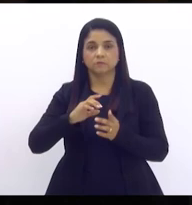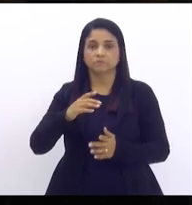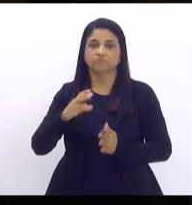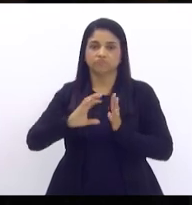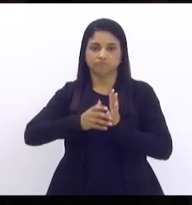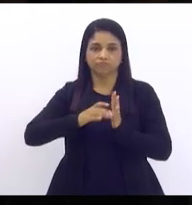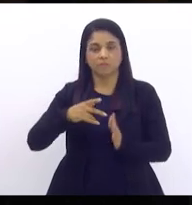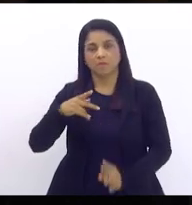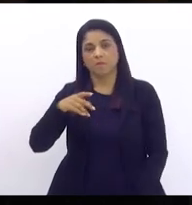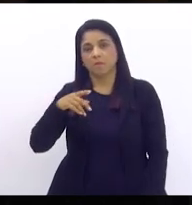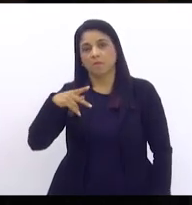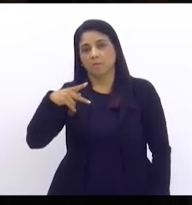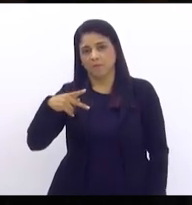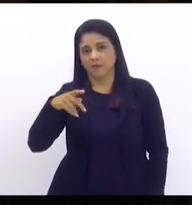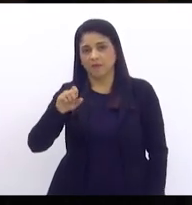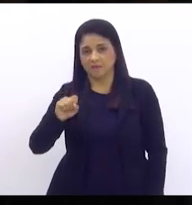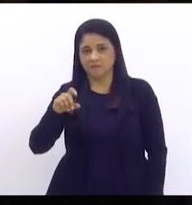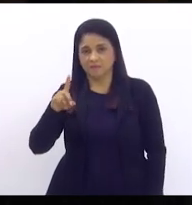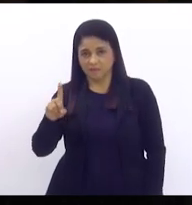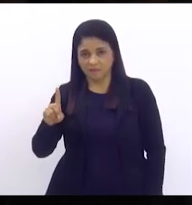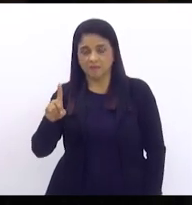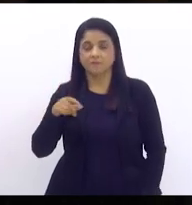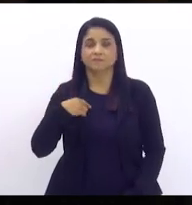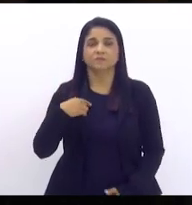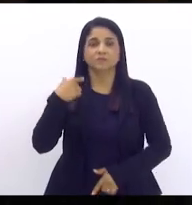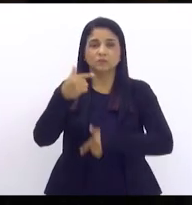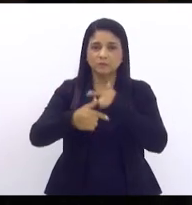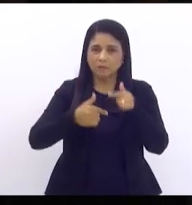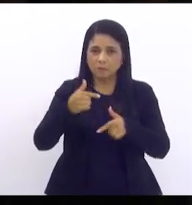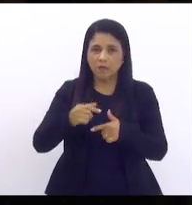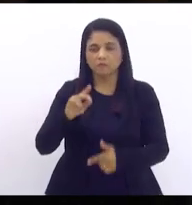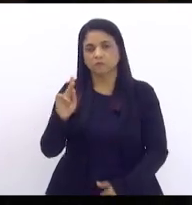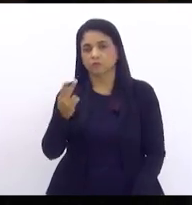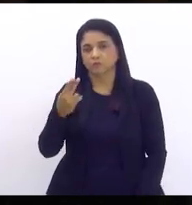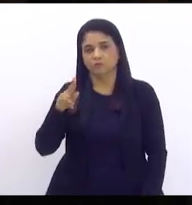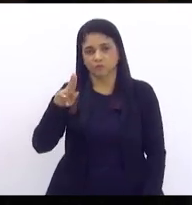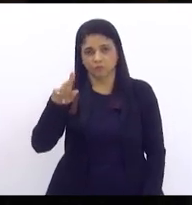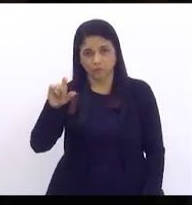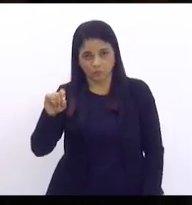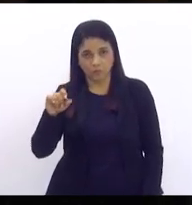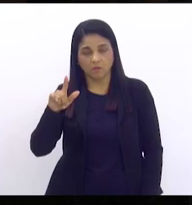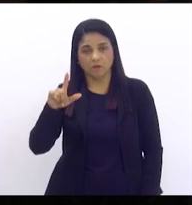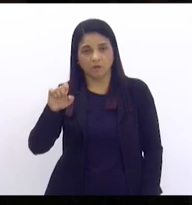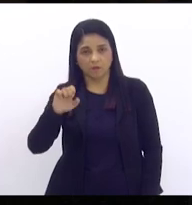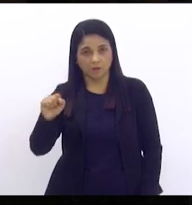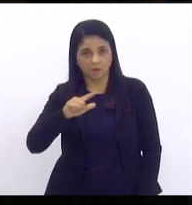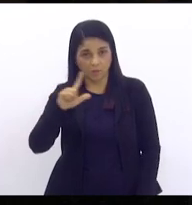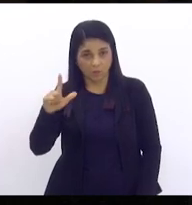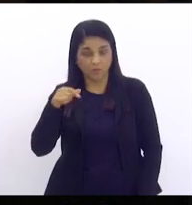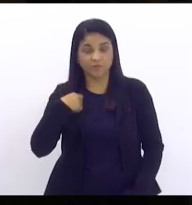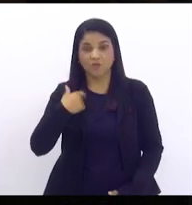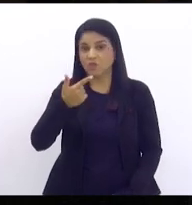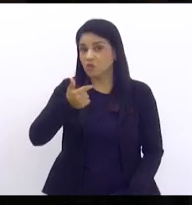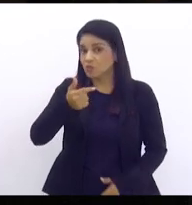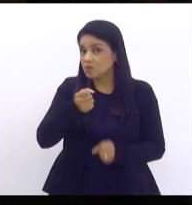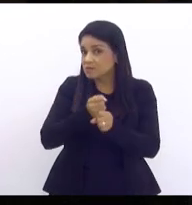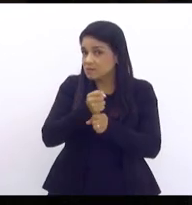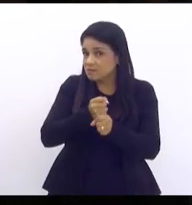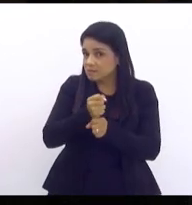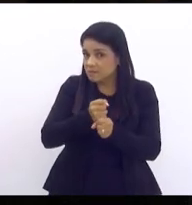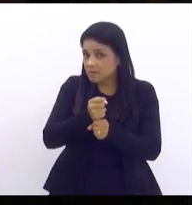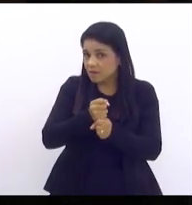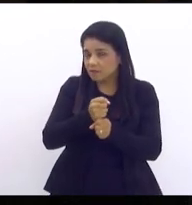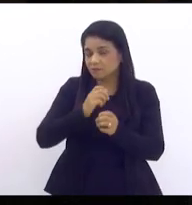deve ao trabalho do deputado Hugo Leal. Então, eu diria, 12 anos para um partido